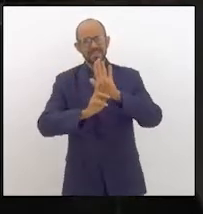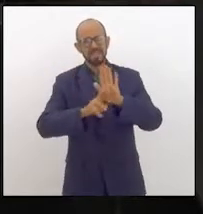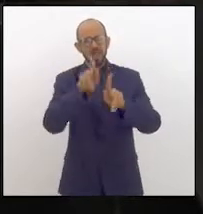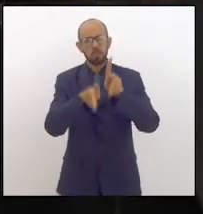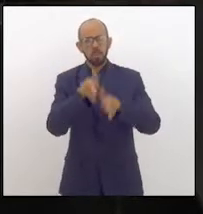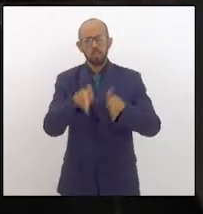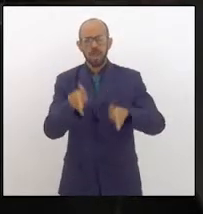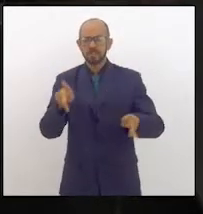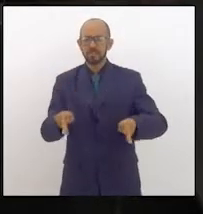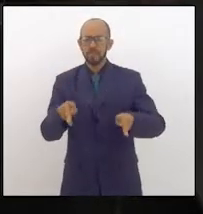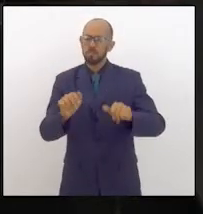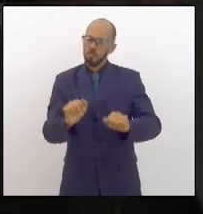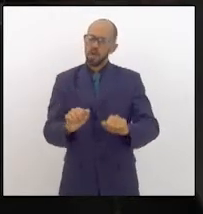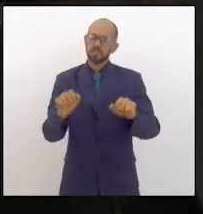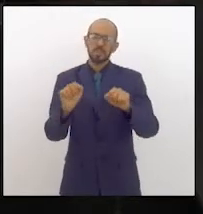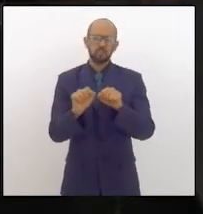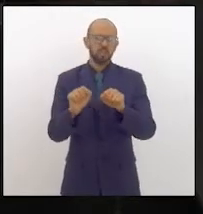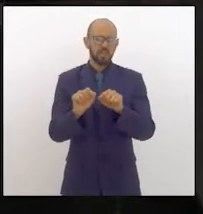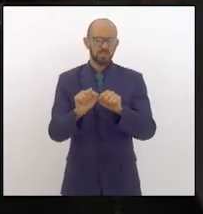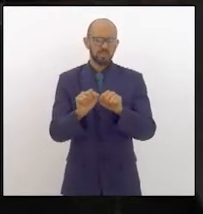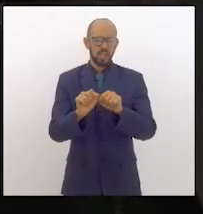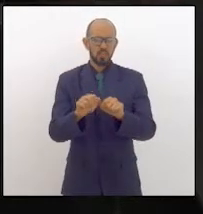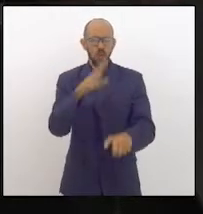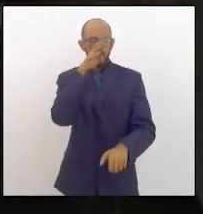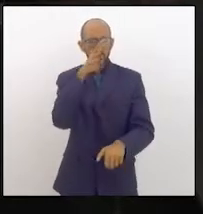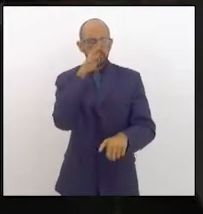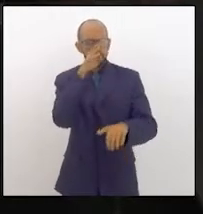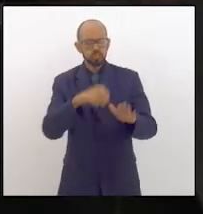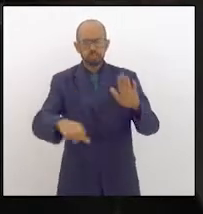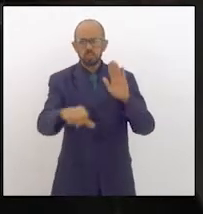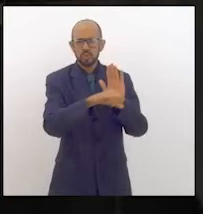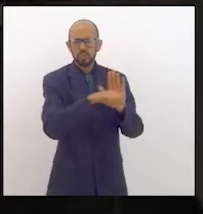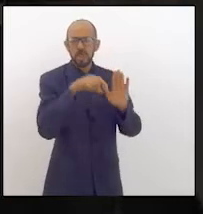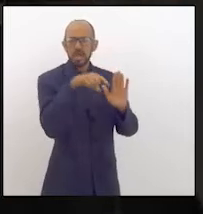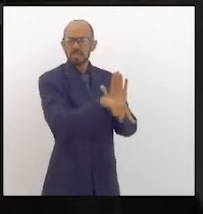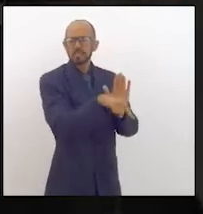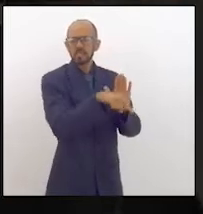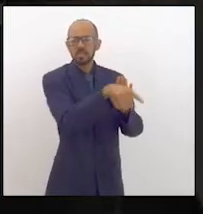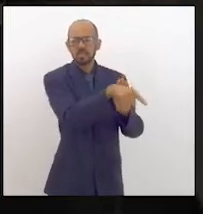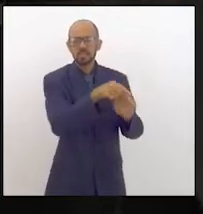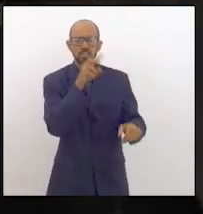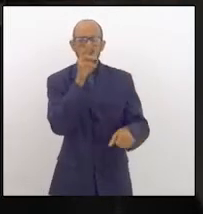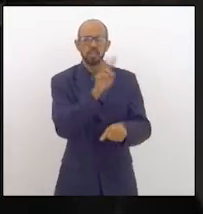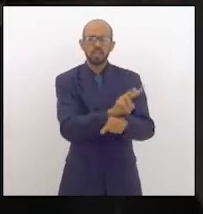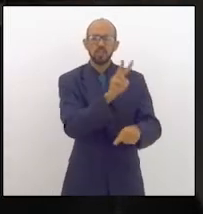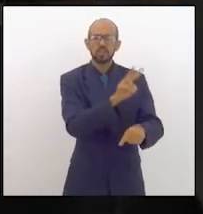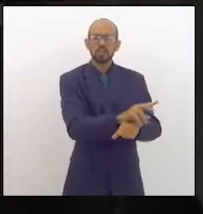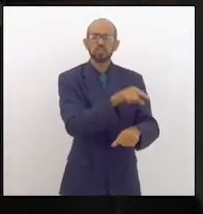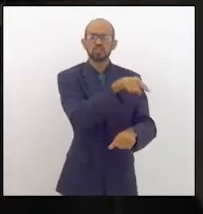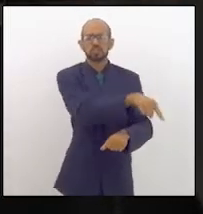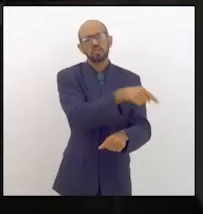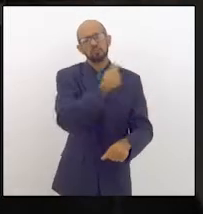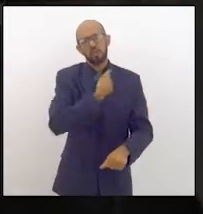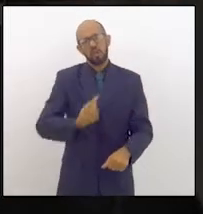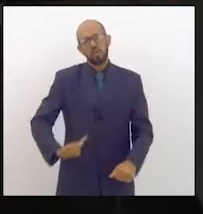possa cometer tamanho crime e seja defendido pelo governador do Estado do Rio de Janeiro isso É